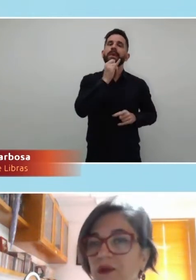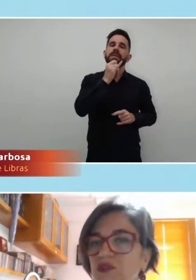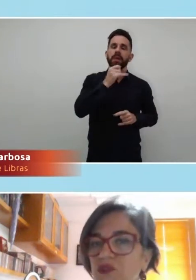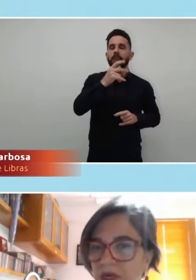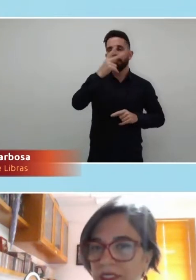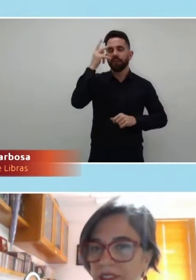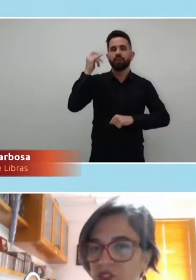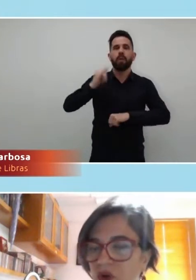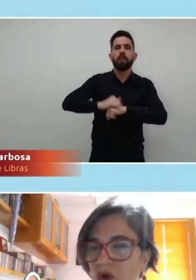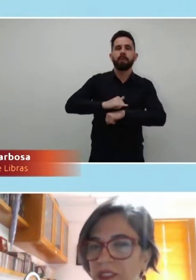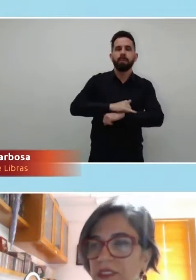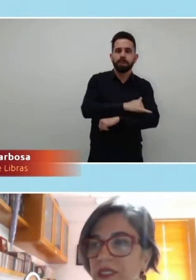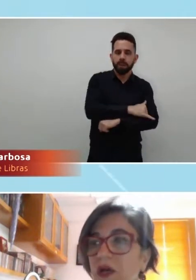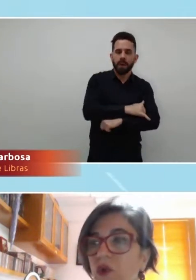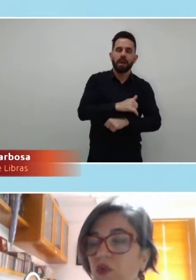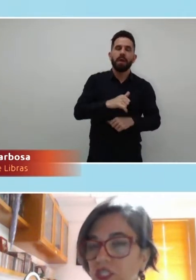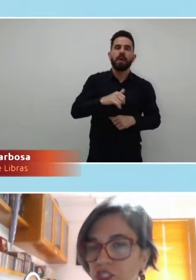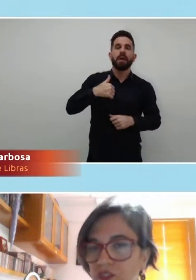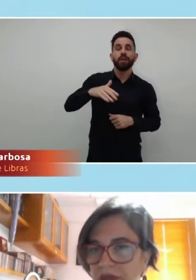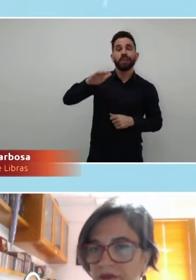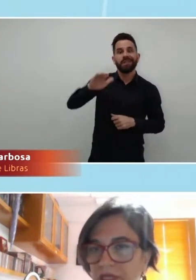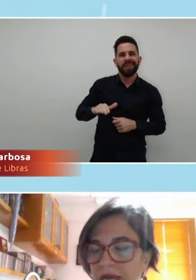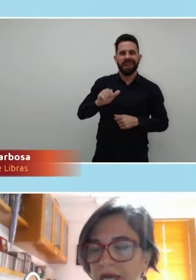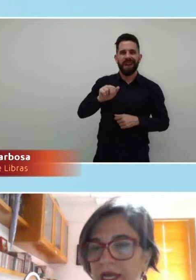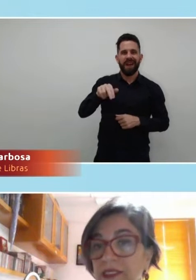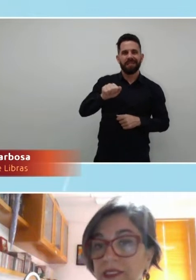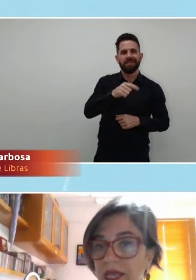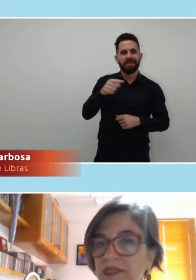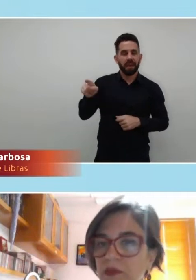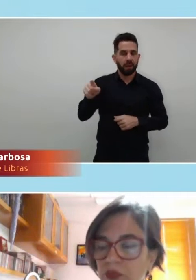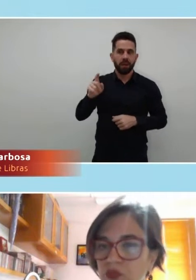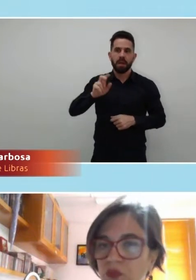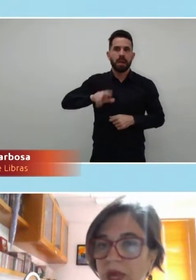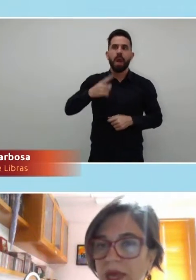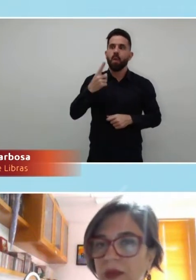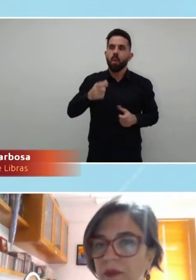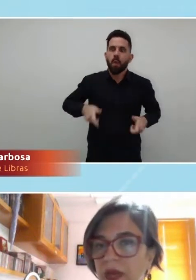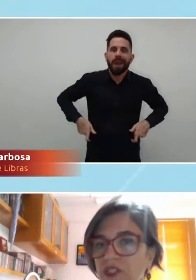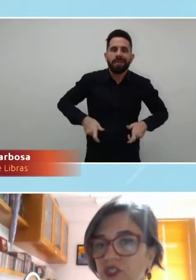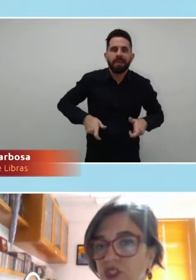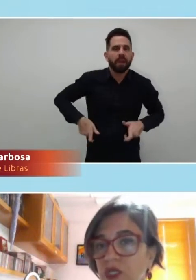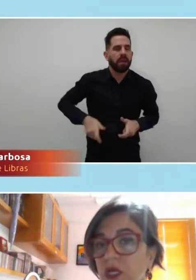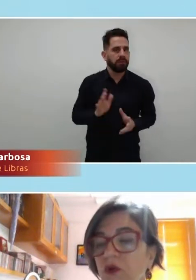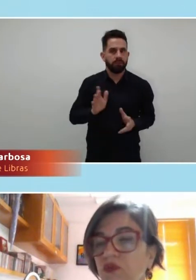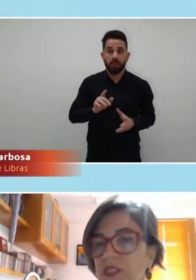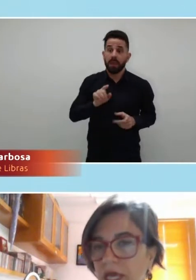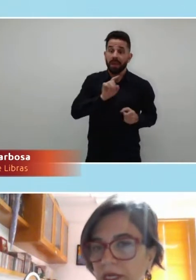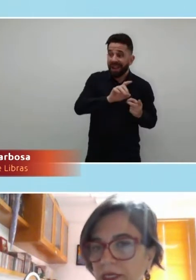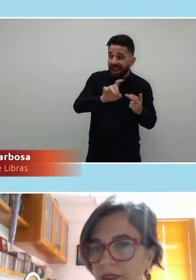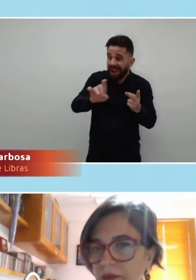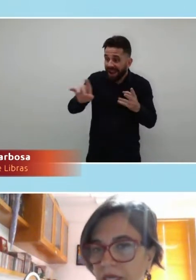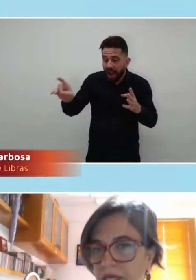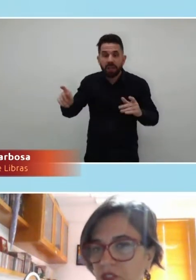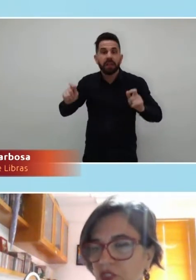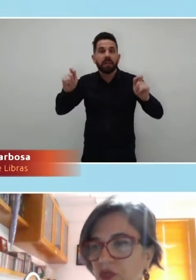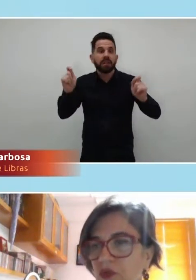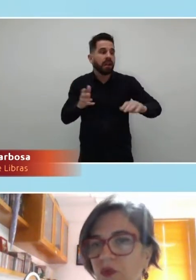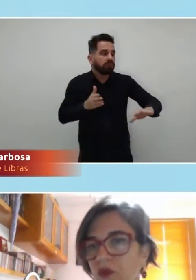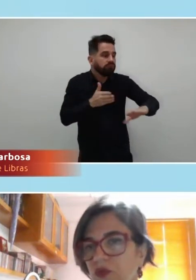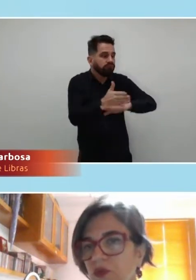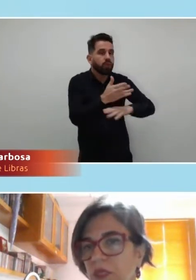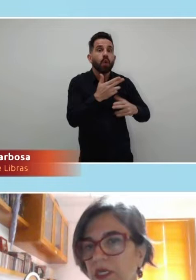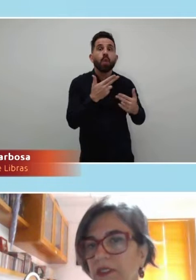não só a cadeira de rodas. O que a gente vai avaliar é se essa pessoa é capaz de usar aquele ambiente